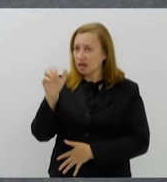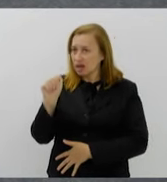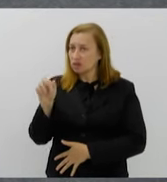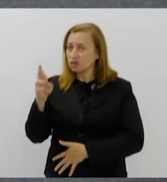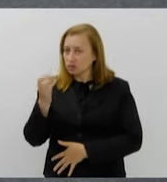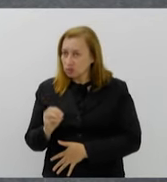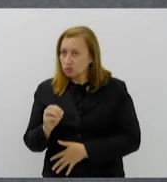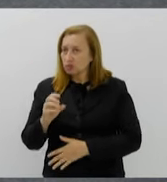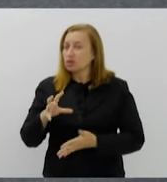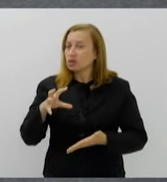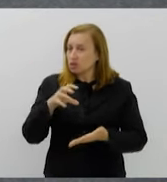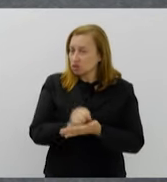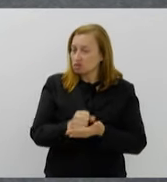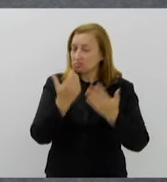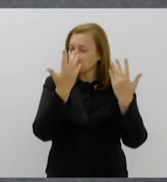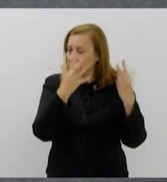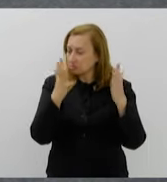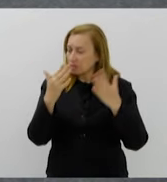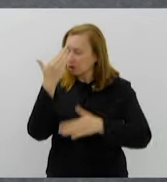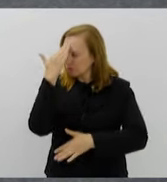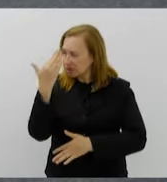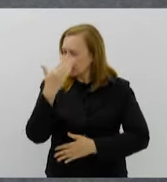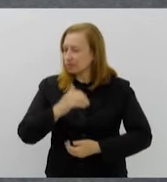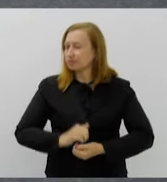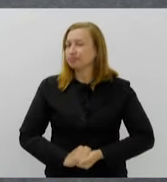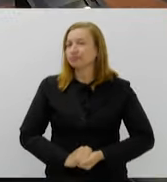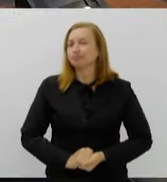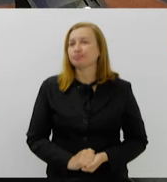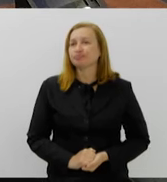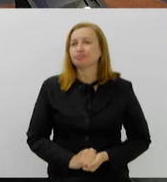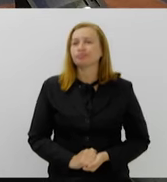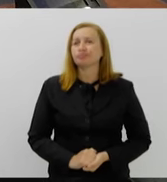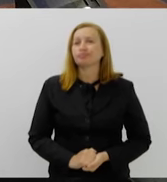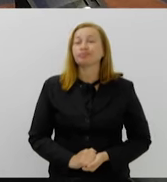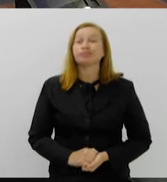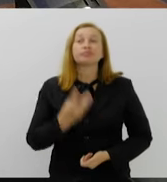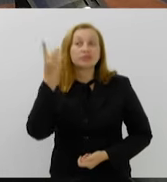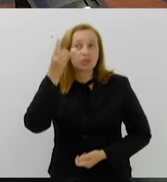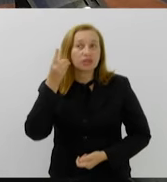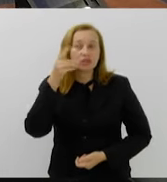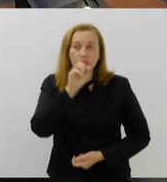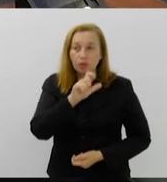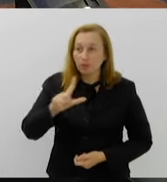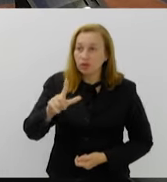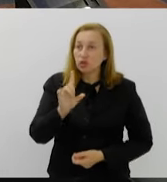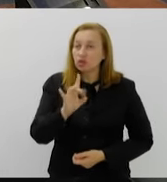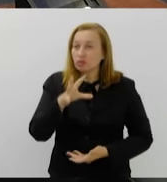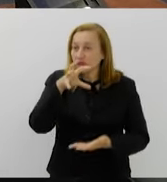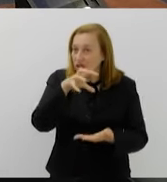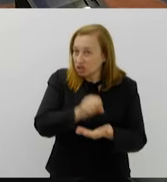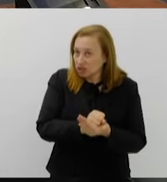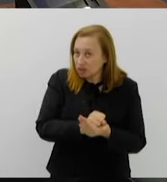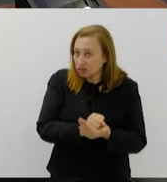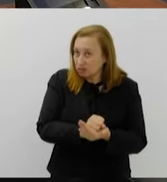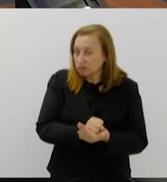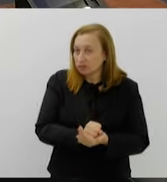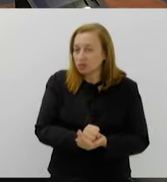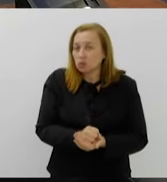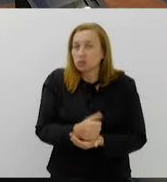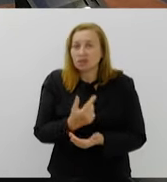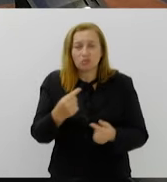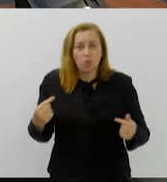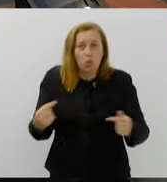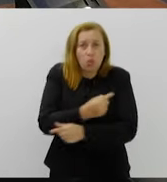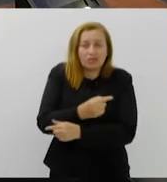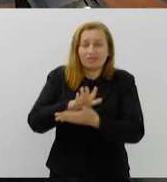registros e os nossos aplausos muito muit obrigado obrigado Você Deputado eh Deputado paubel só para deixar registrado que não é nada